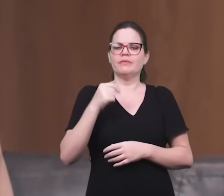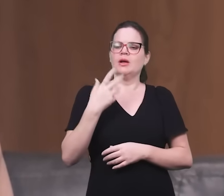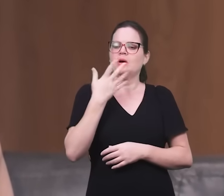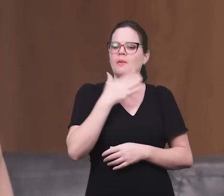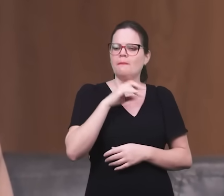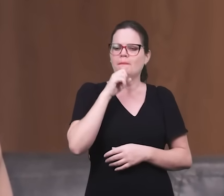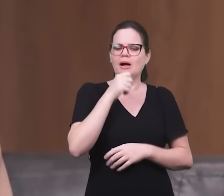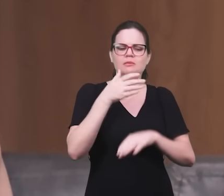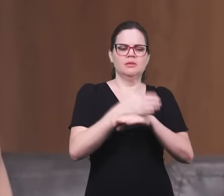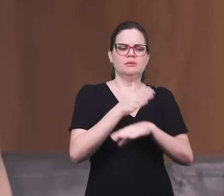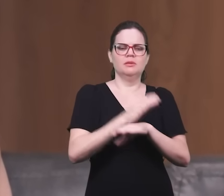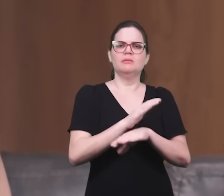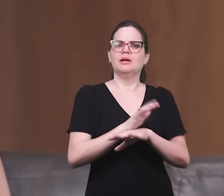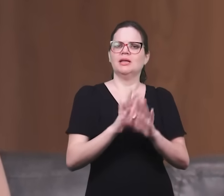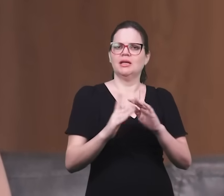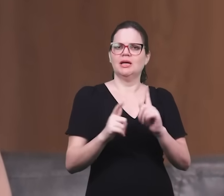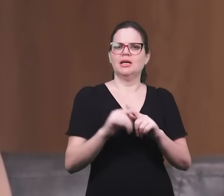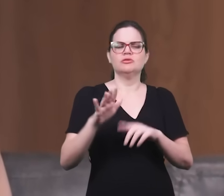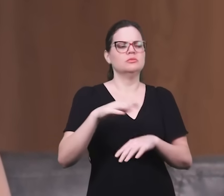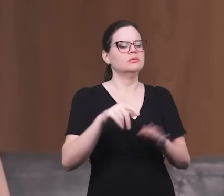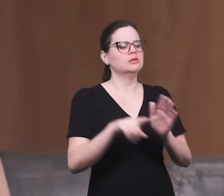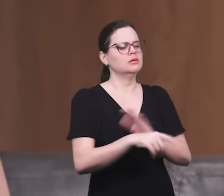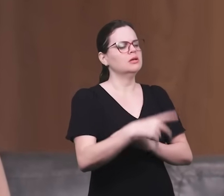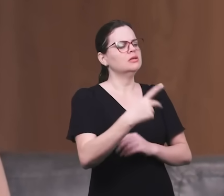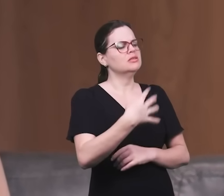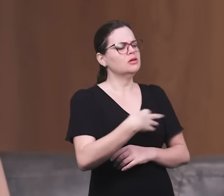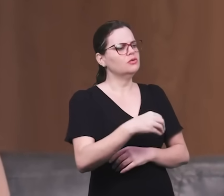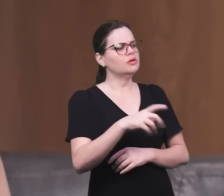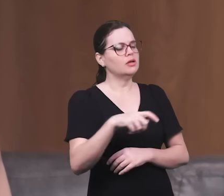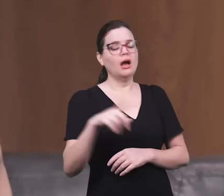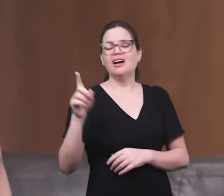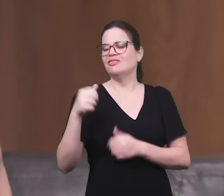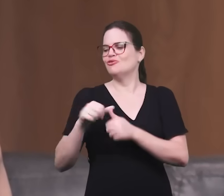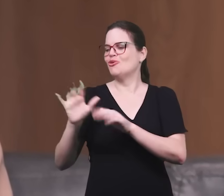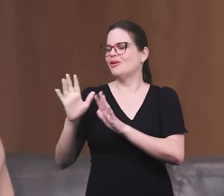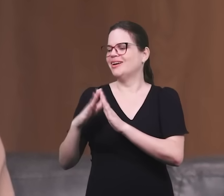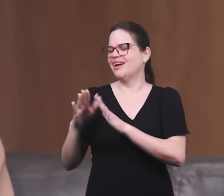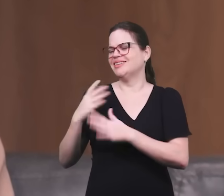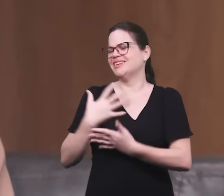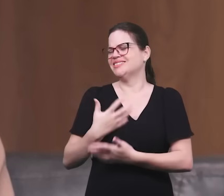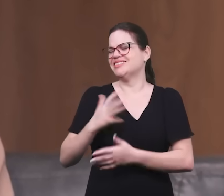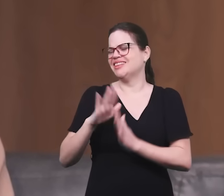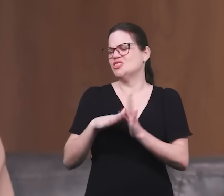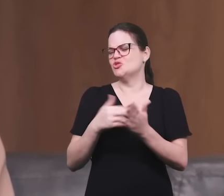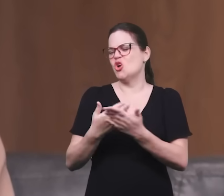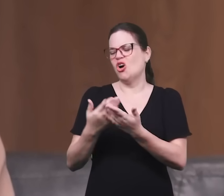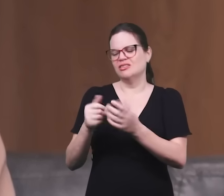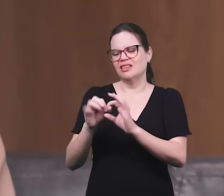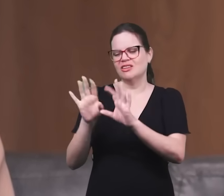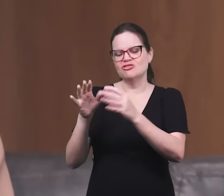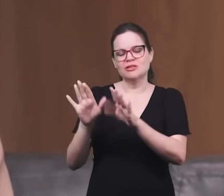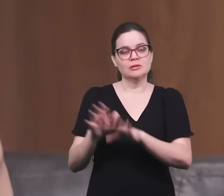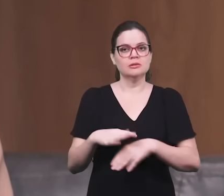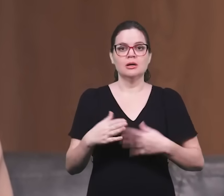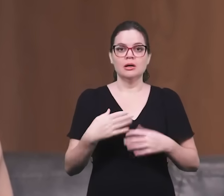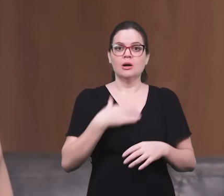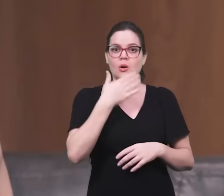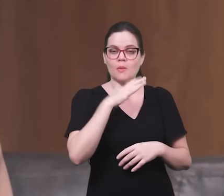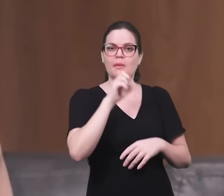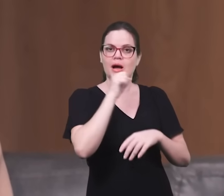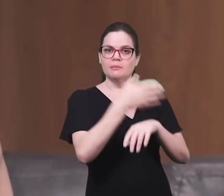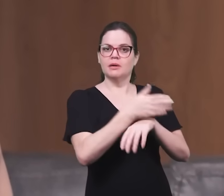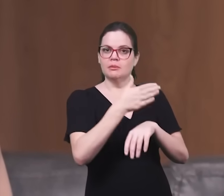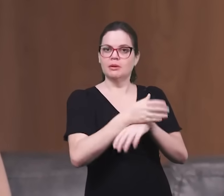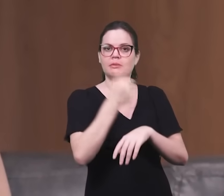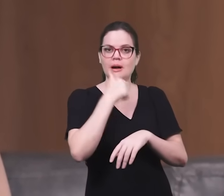está buscando, mas cadê seu filho? Ah, meu filho ficou. Não, ele chegou cansado da escola, o pai está ali, mas